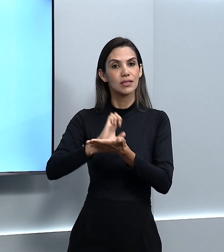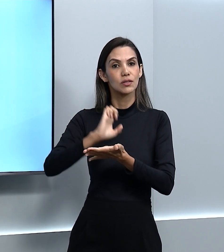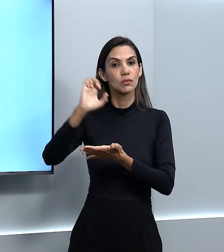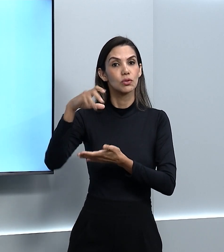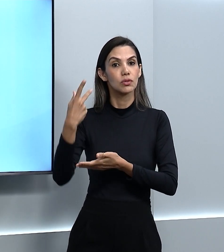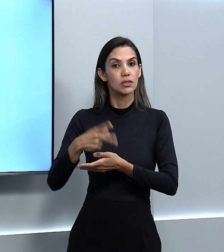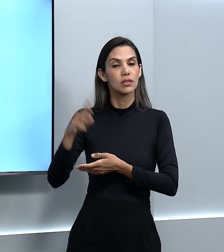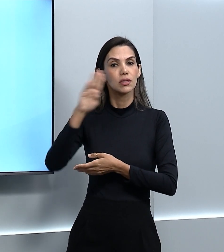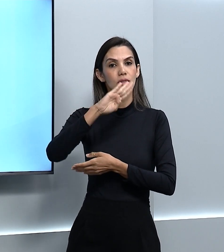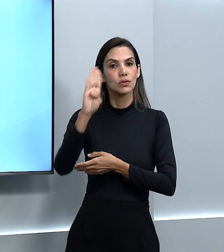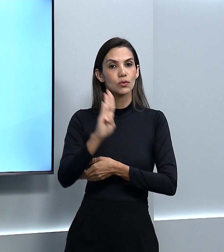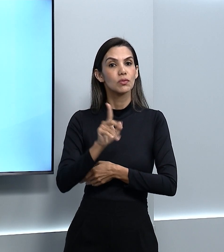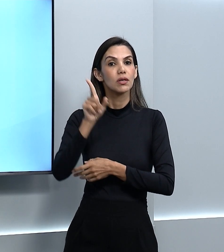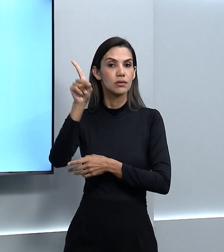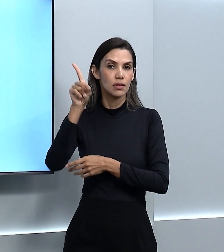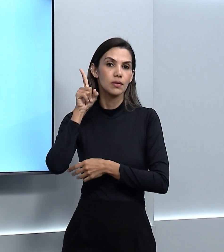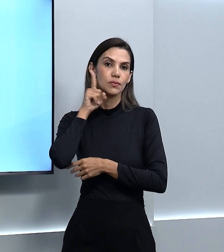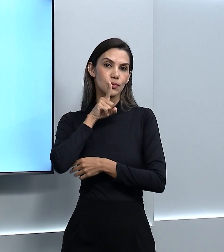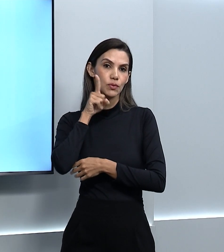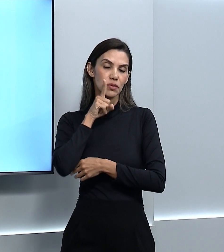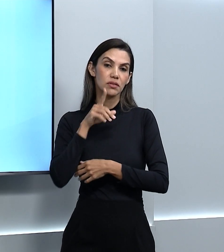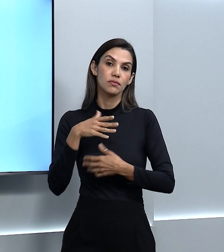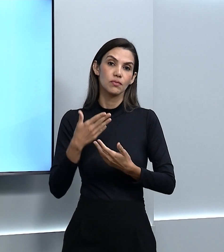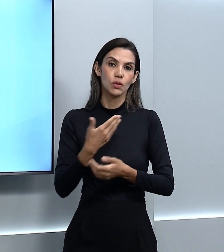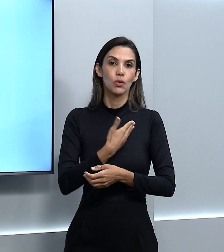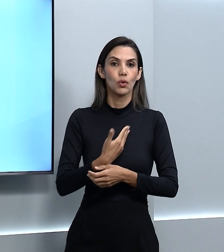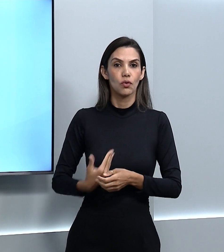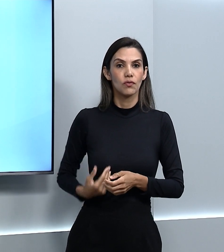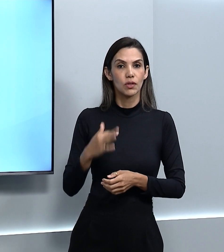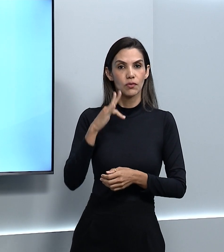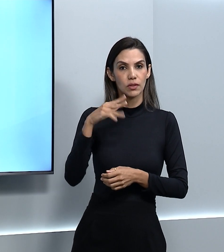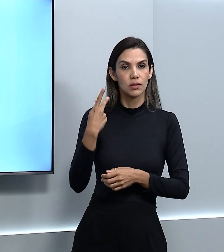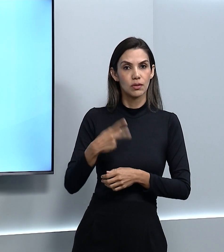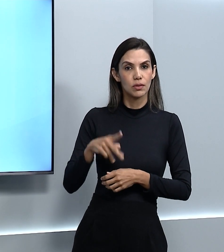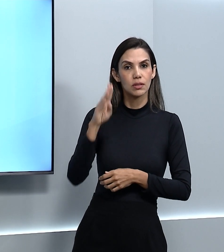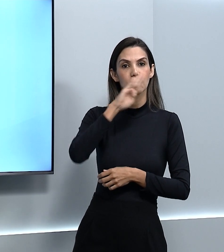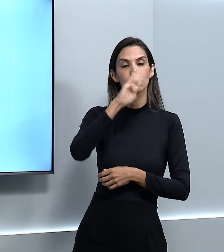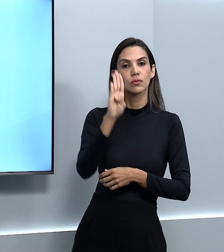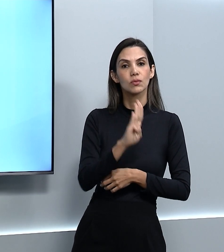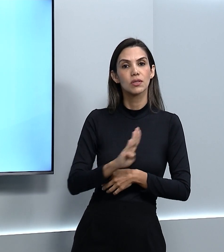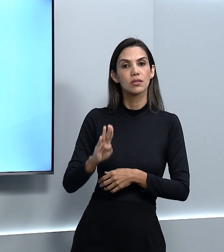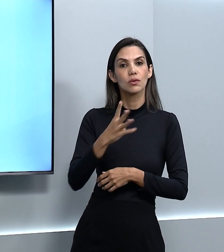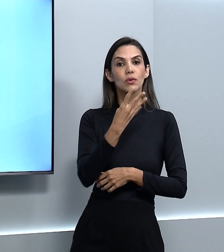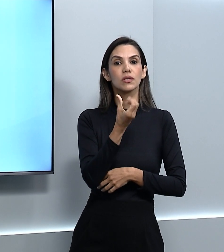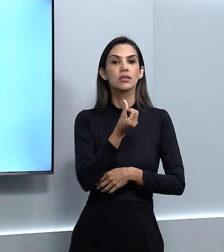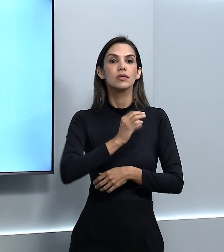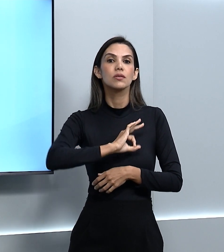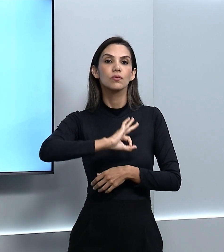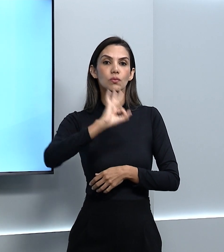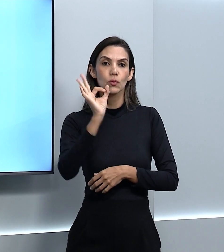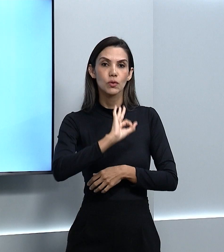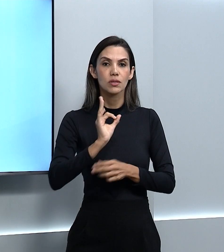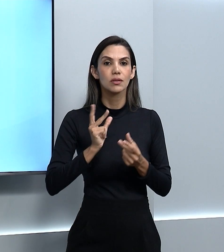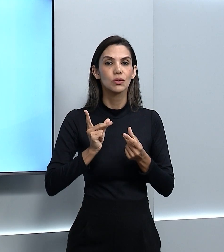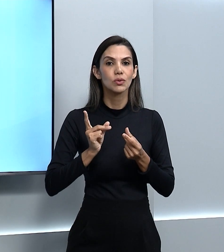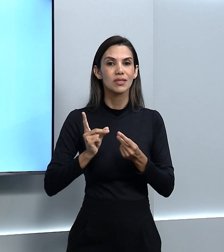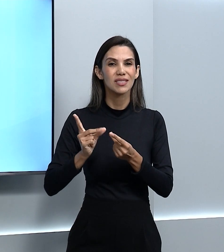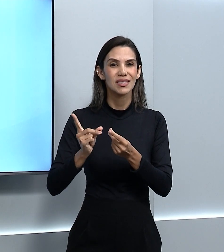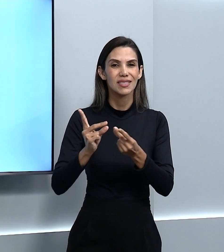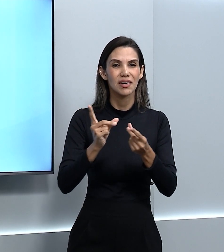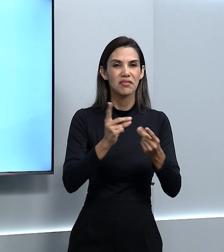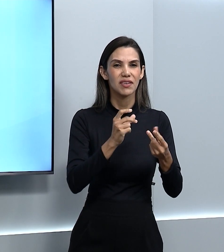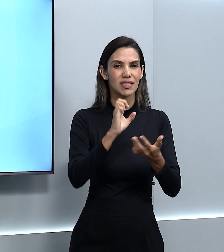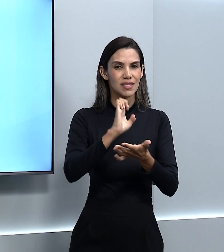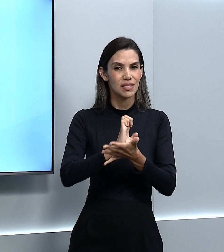para o mercado estadunidense. Segundo o governo federal do Brasil, cerca de 46% das vendas do